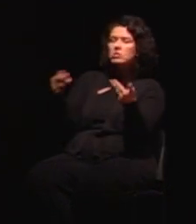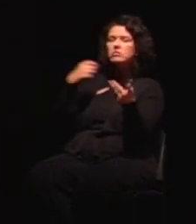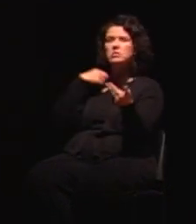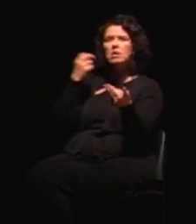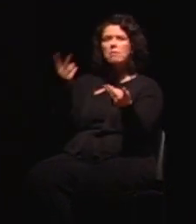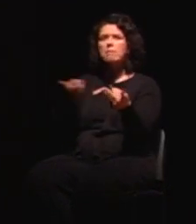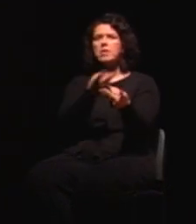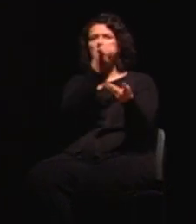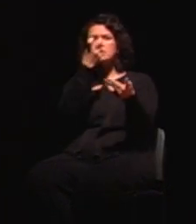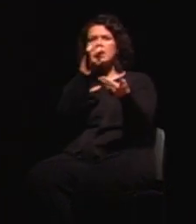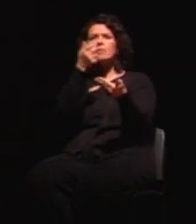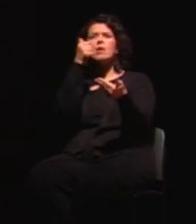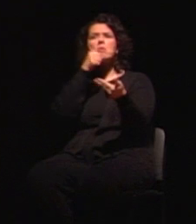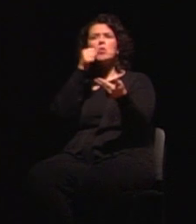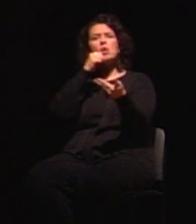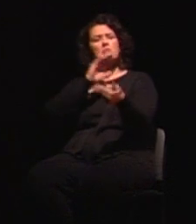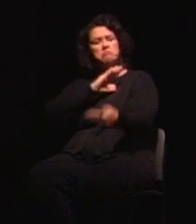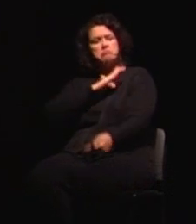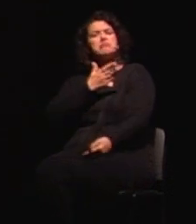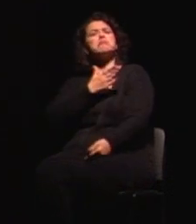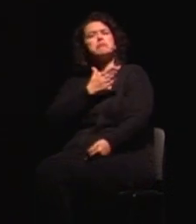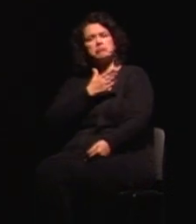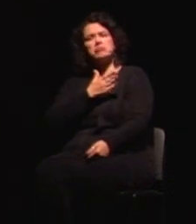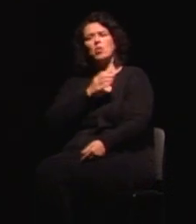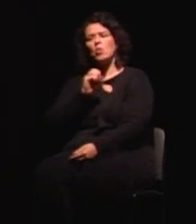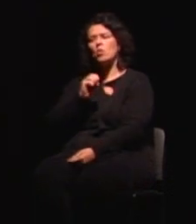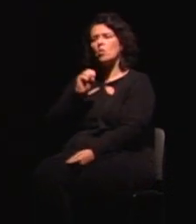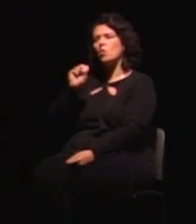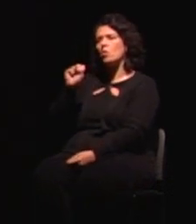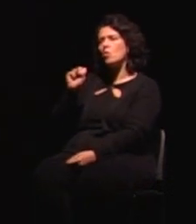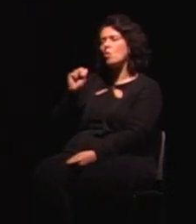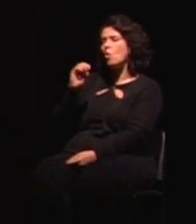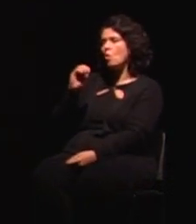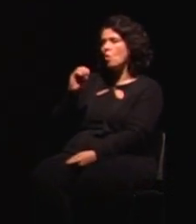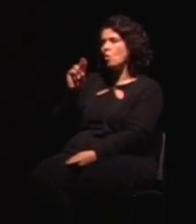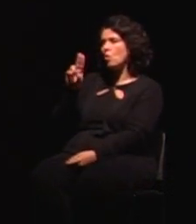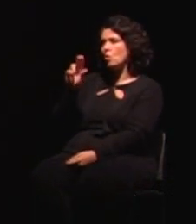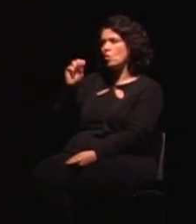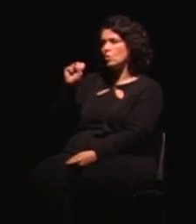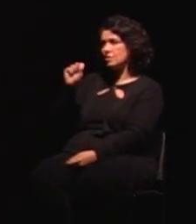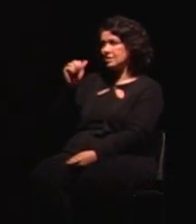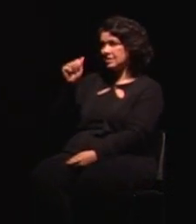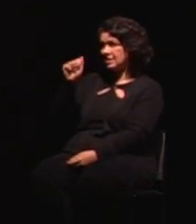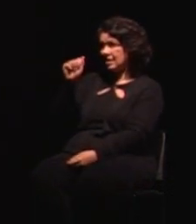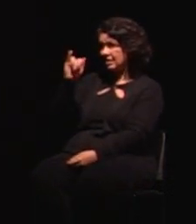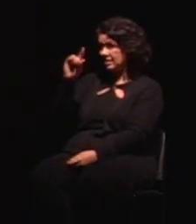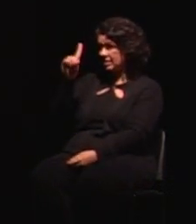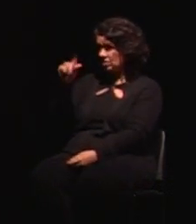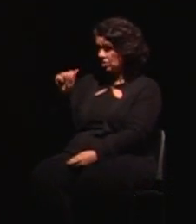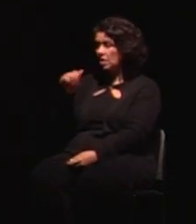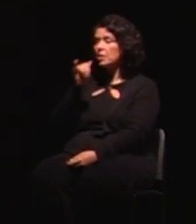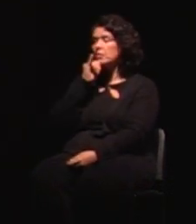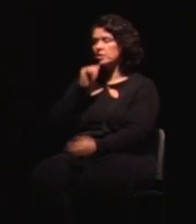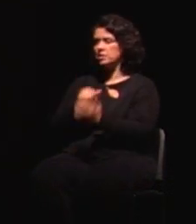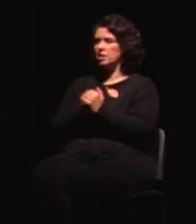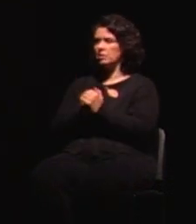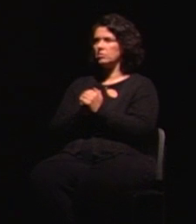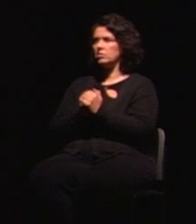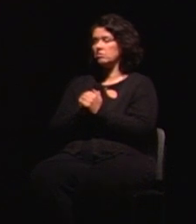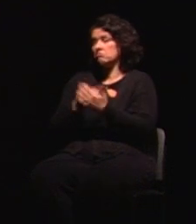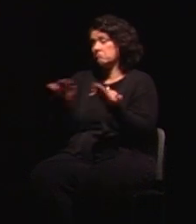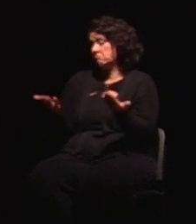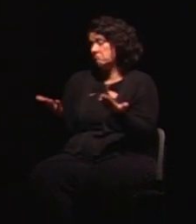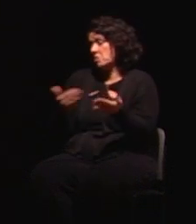ousadia das mulheres. Eu acho que a ousadia no escrever na frente, não precisa ser